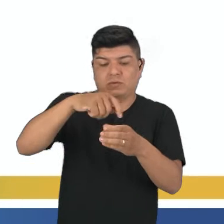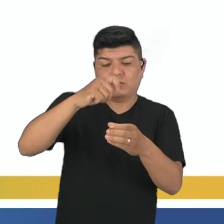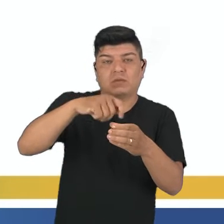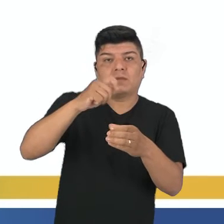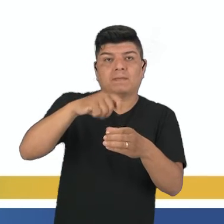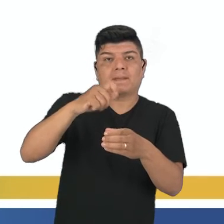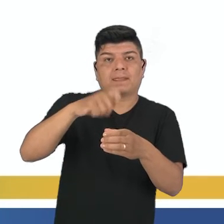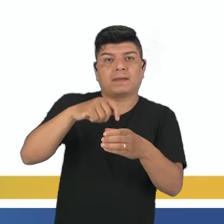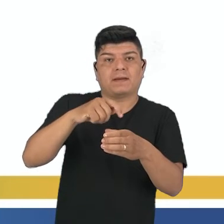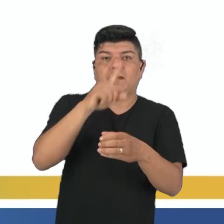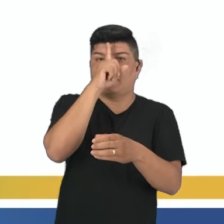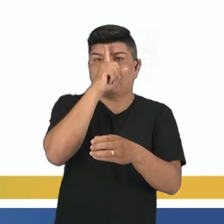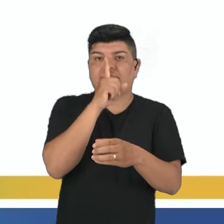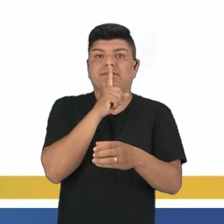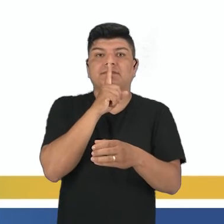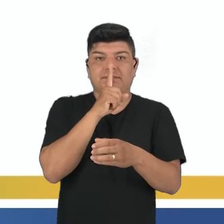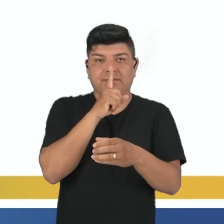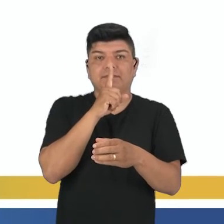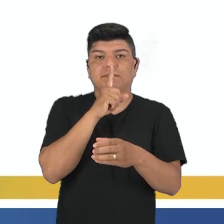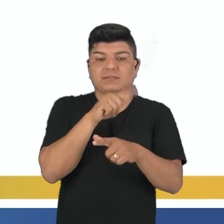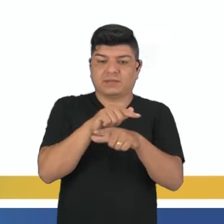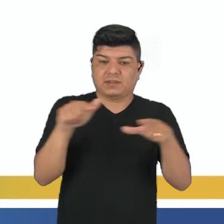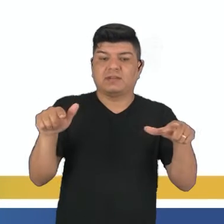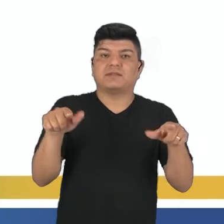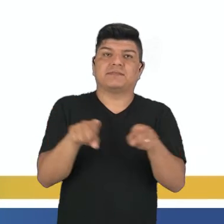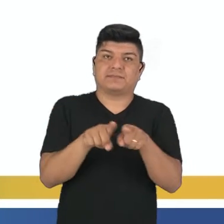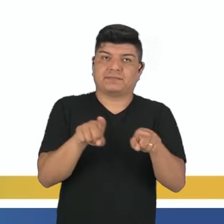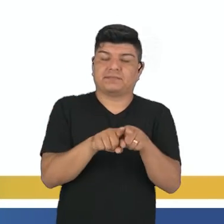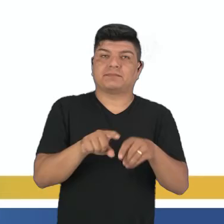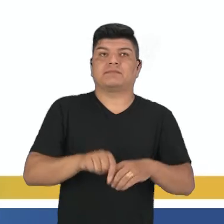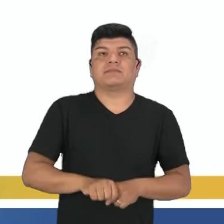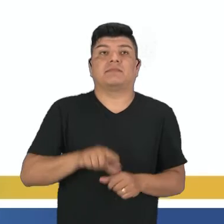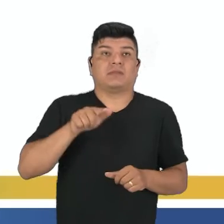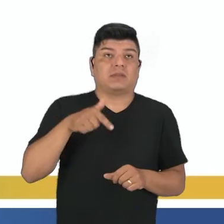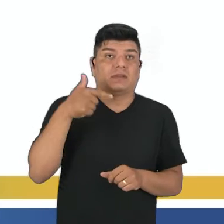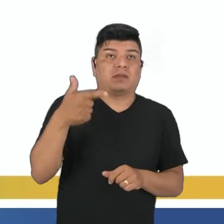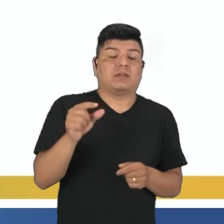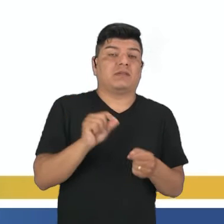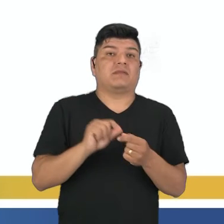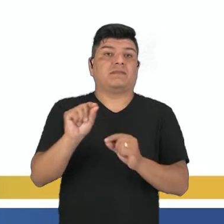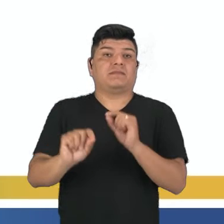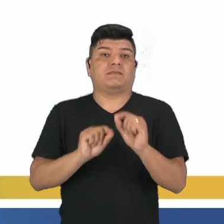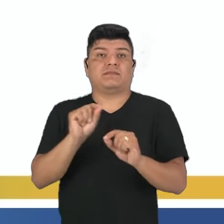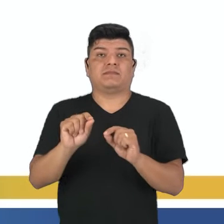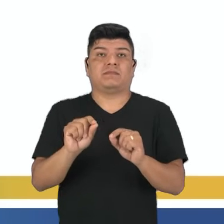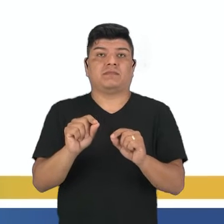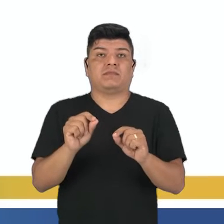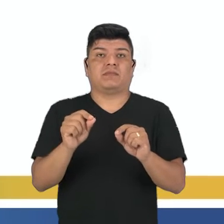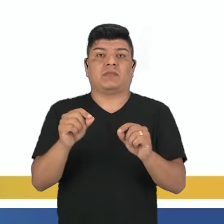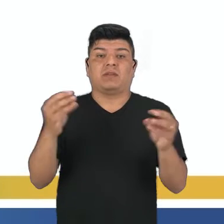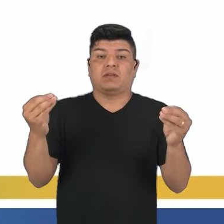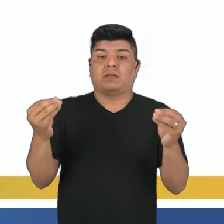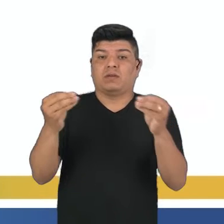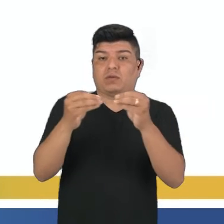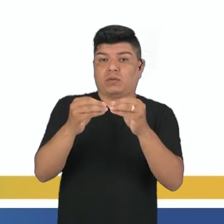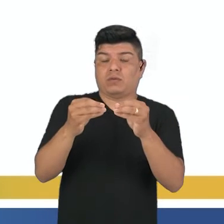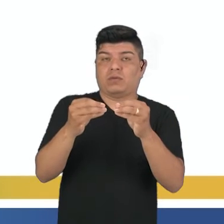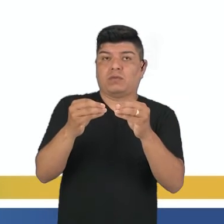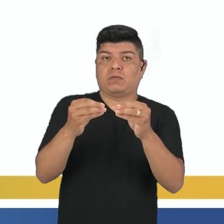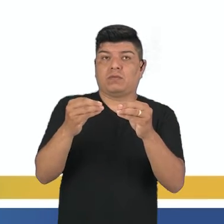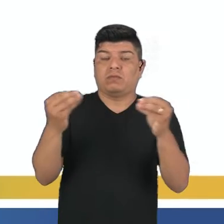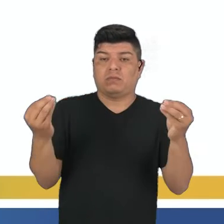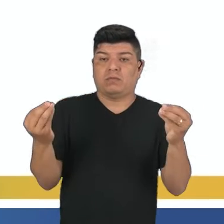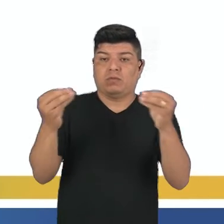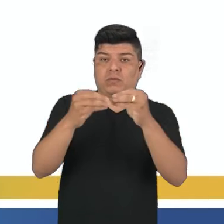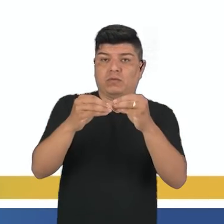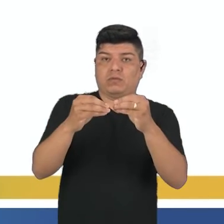sementes amarelas e lisas, tá? E depois ele fez o quê? Ele autocruzou. Ele cruzou